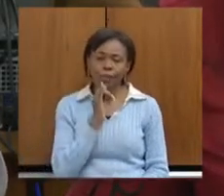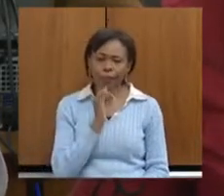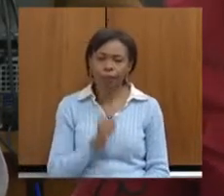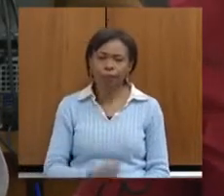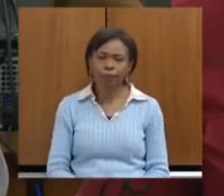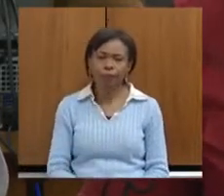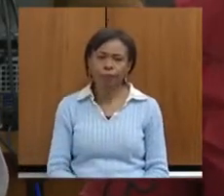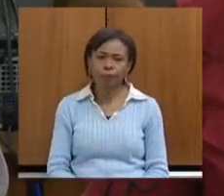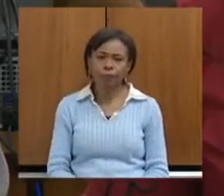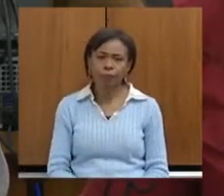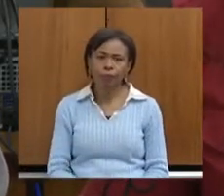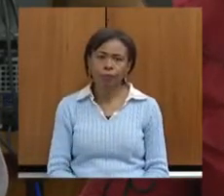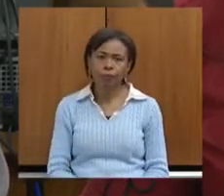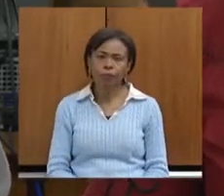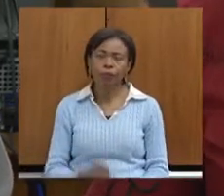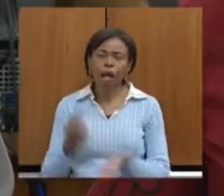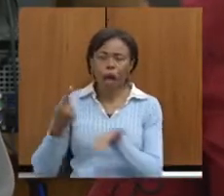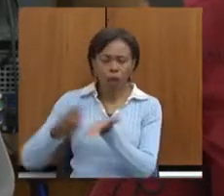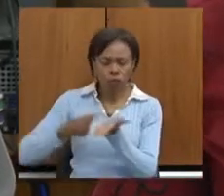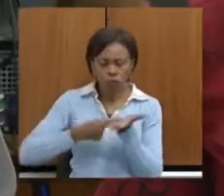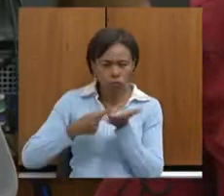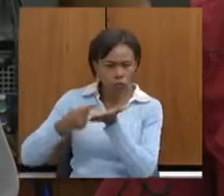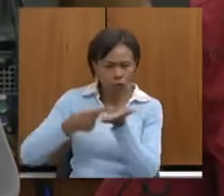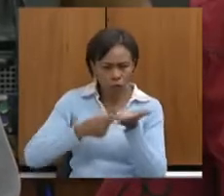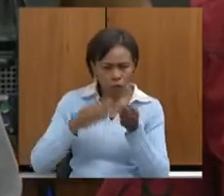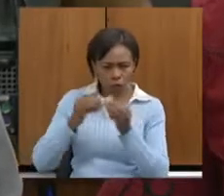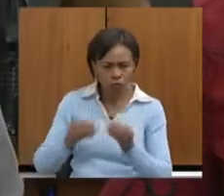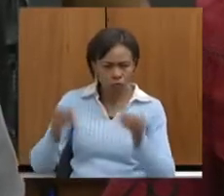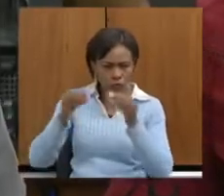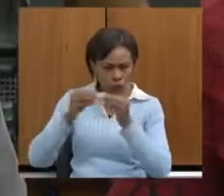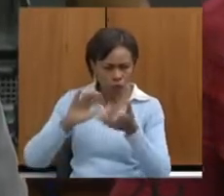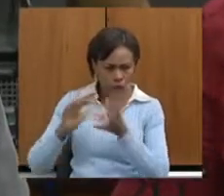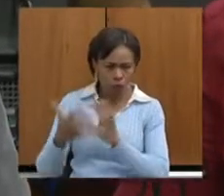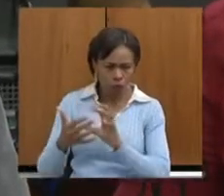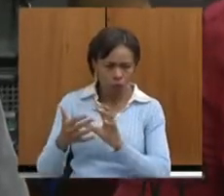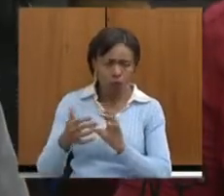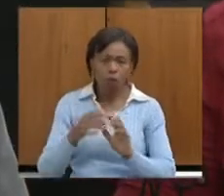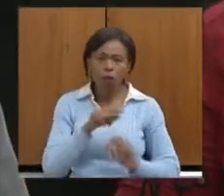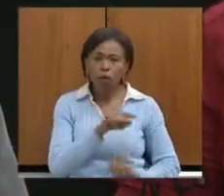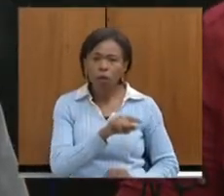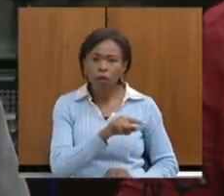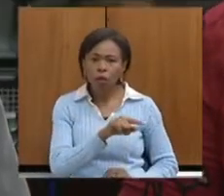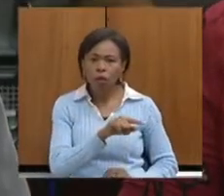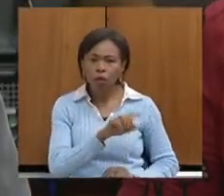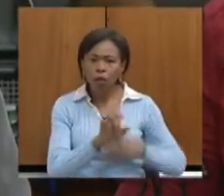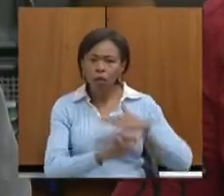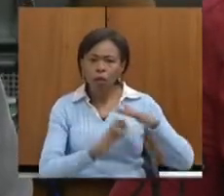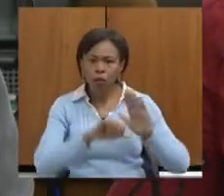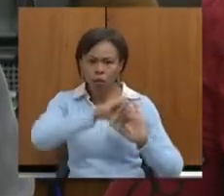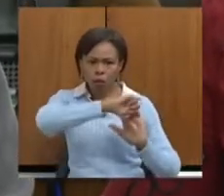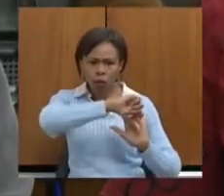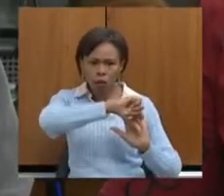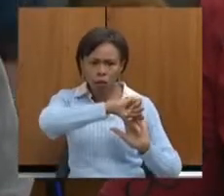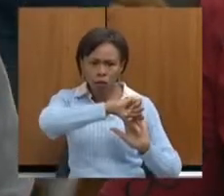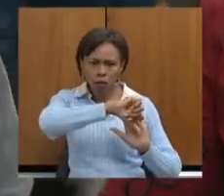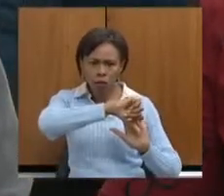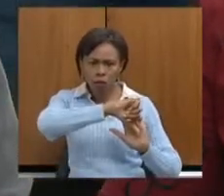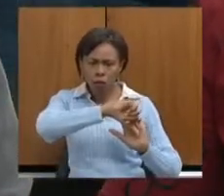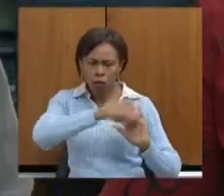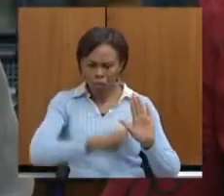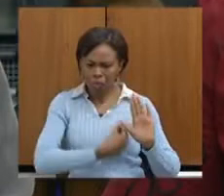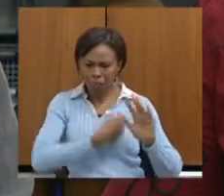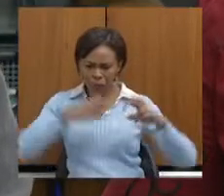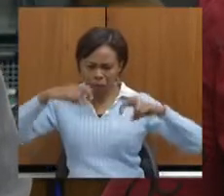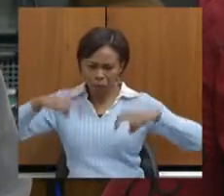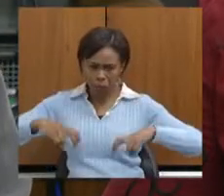por exemplo a reparação negociada o criminoso fazer